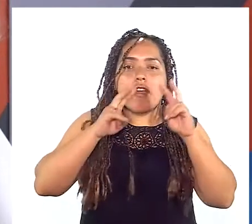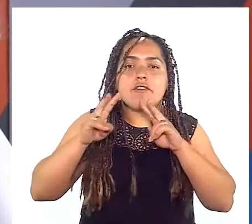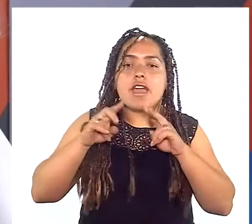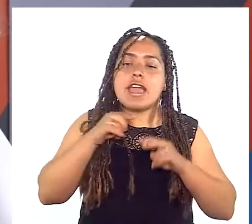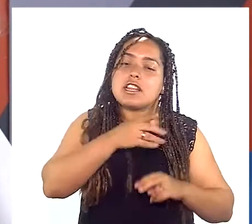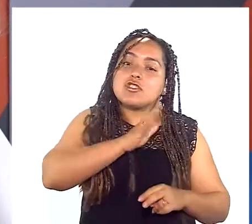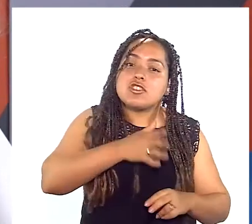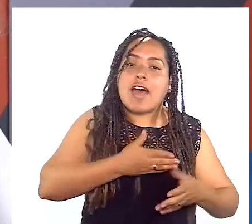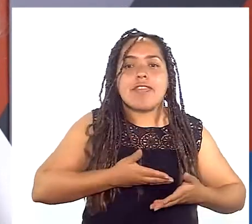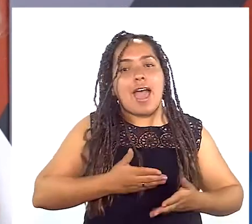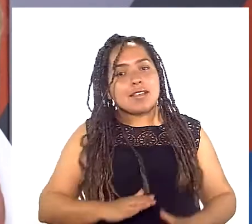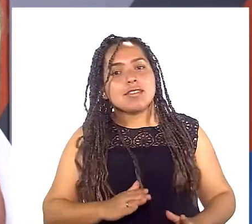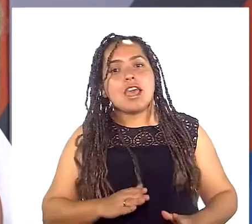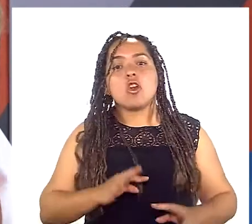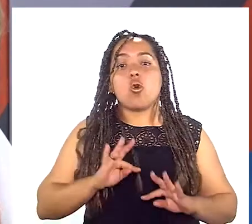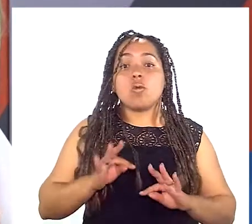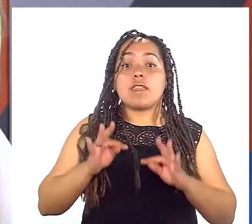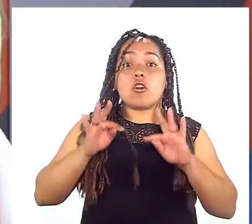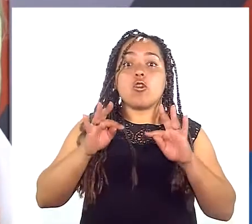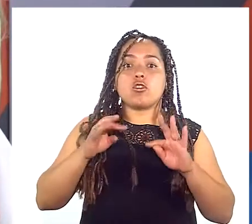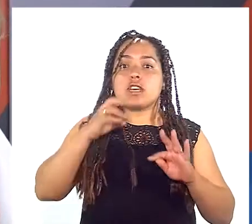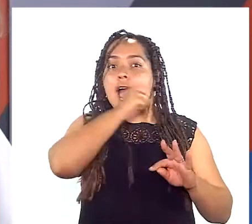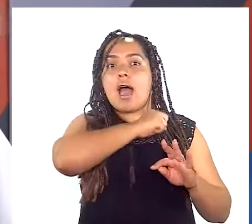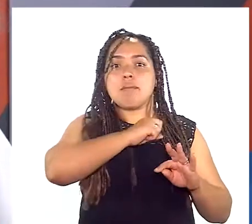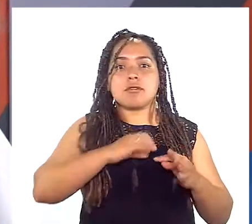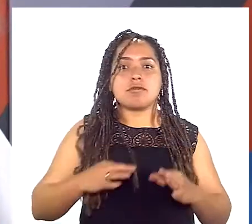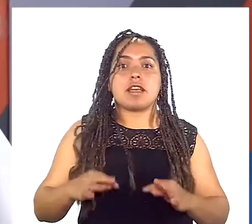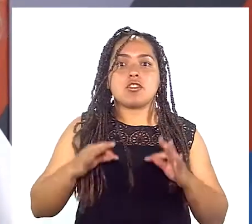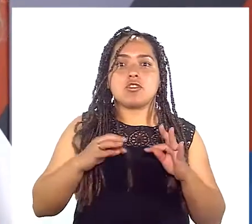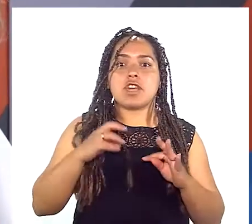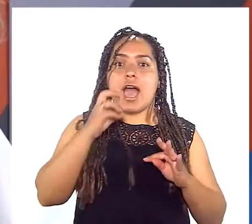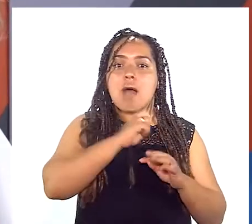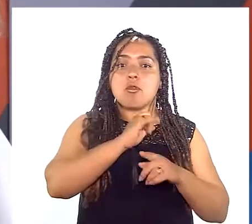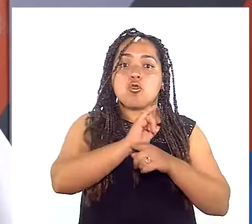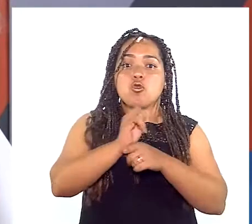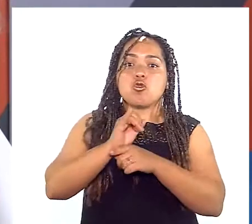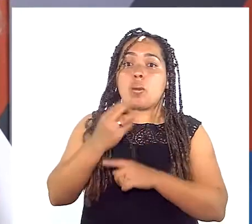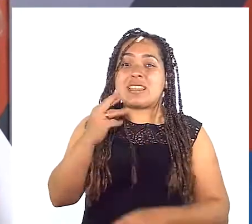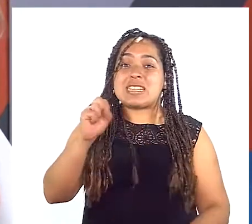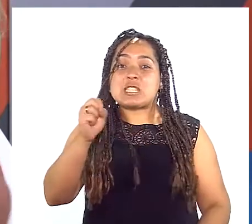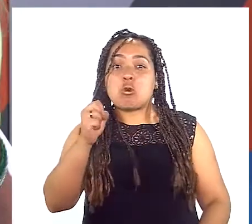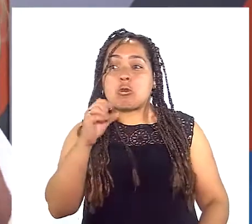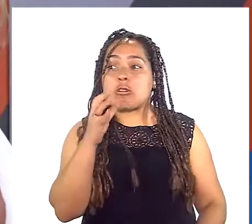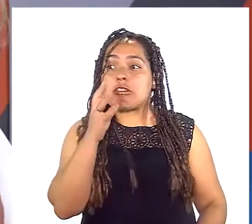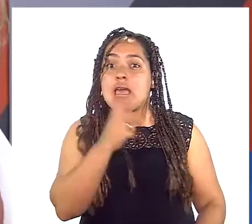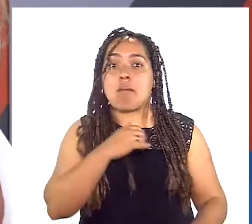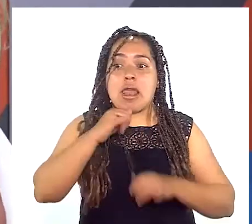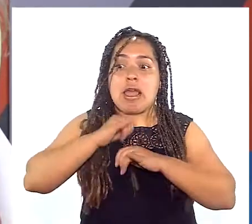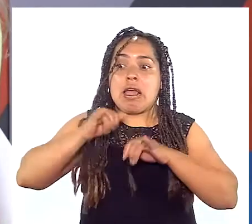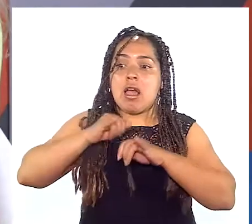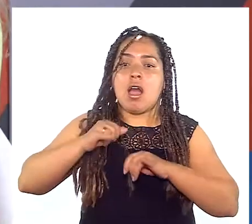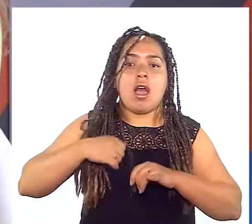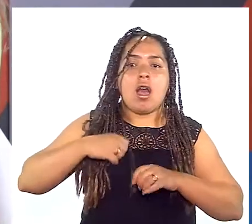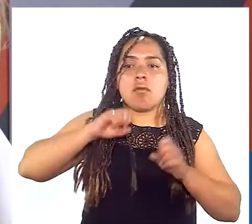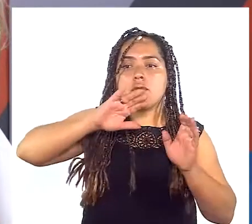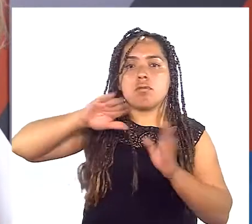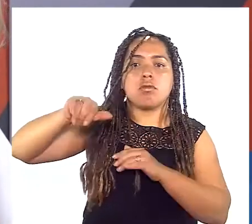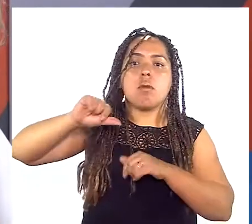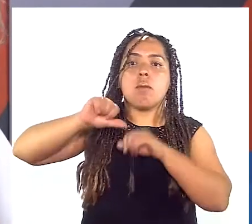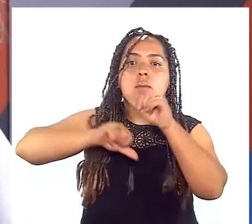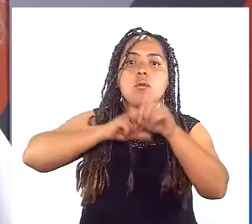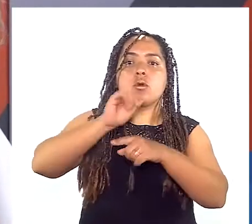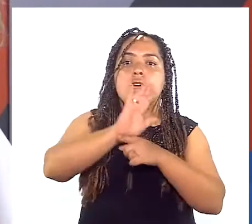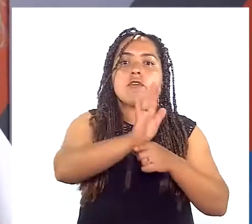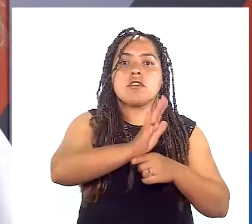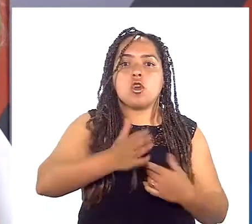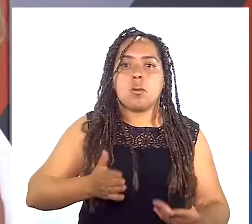vê. Eles já nasceram dessa forma, já tecnológicos, o YouTube, como a senhora disse, 3 segundos. Então, imagina,